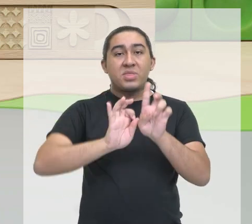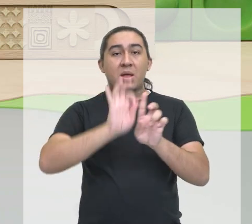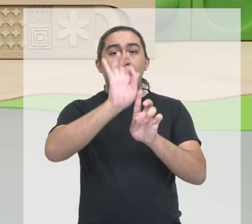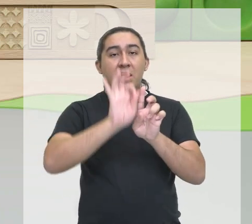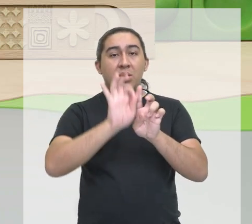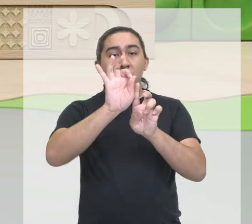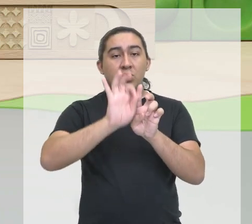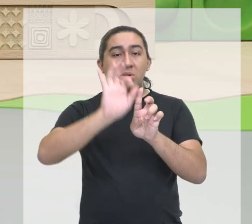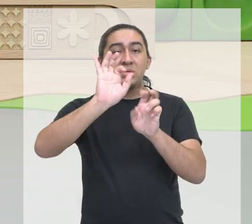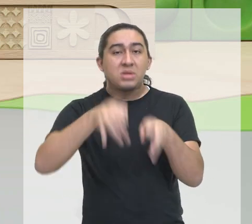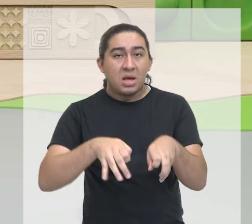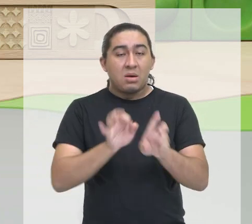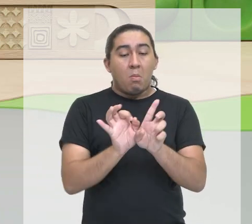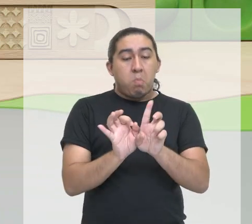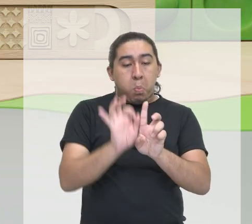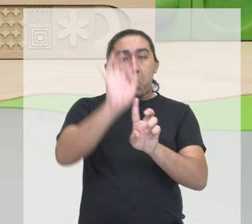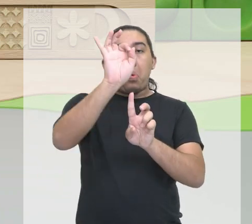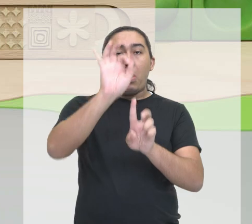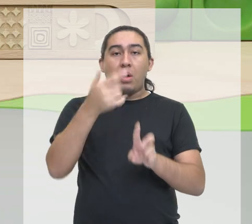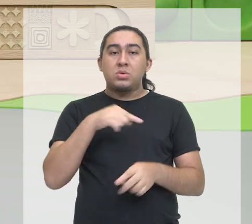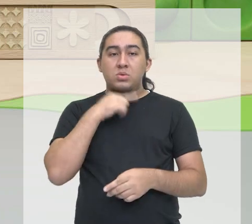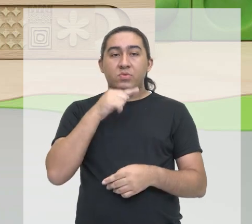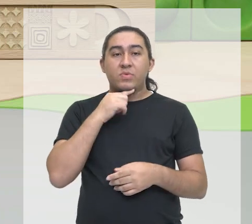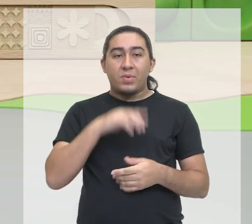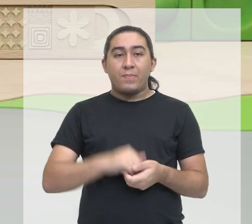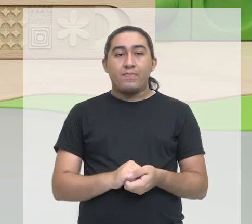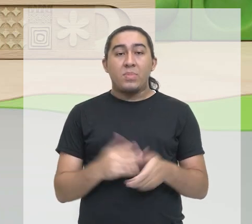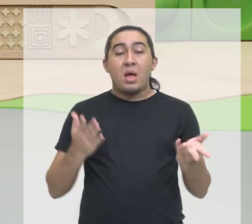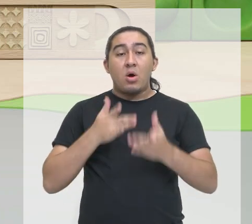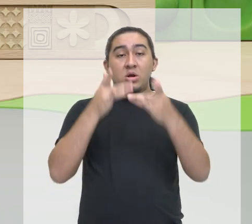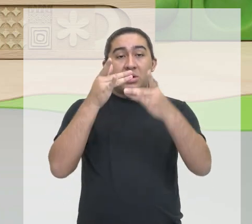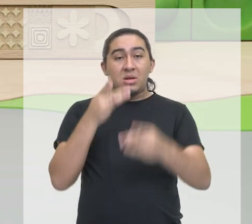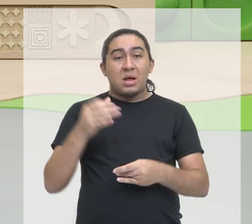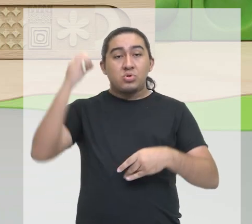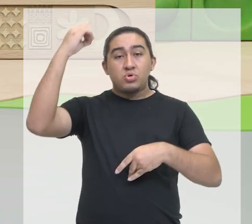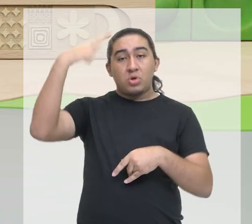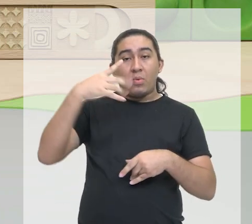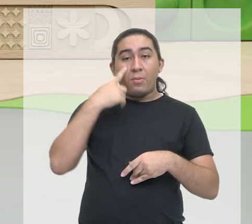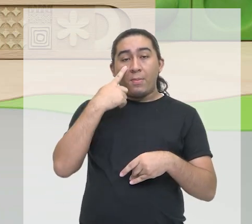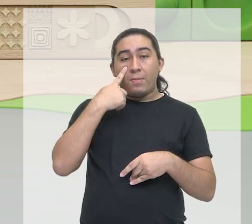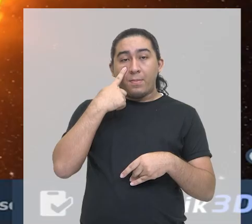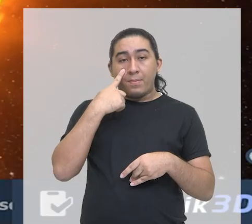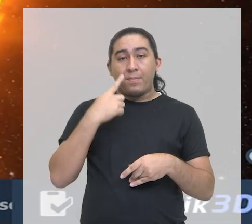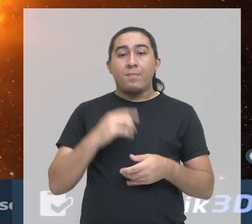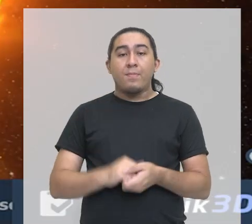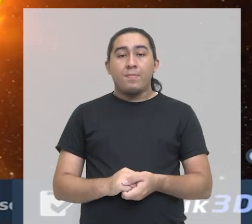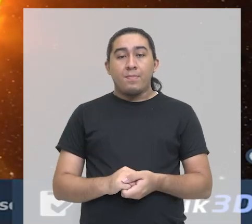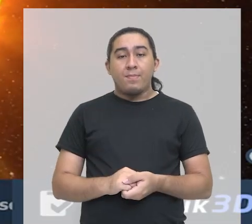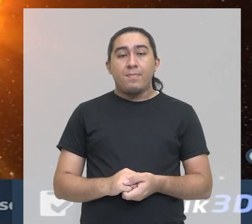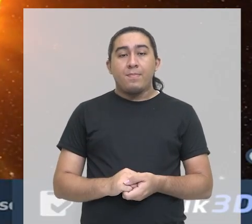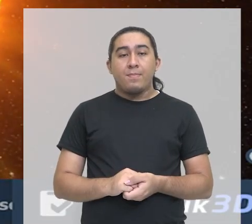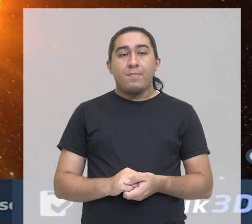temperaturas mais elevadas. Vamos observar o Sol um pouco mais em detalhes por meio dessa animação que eu